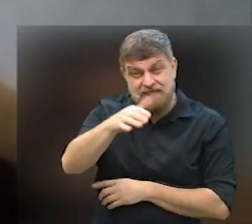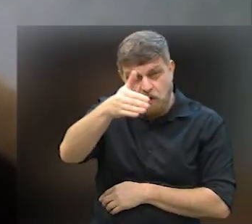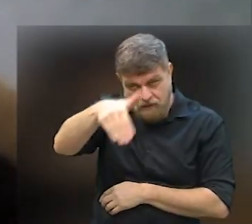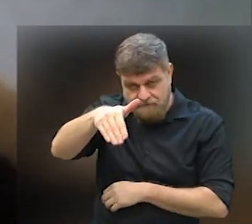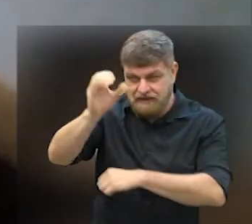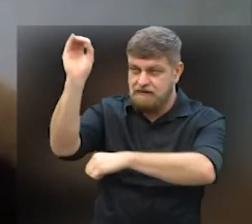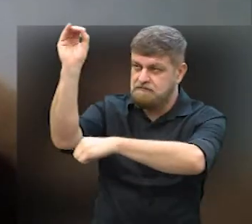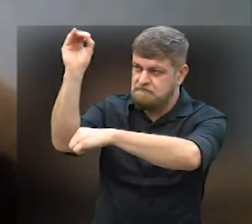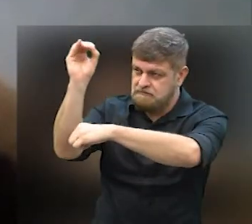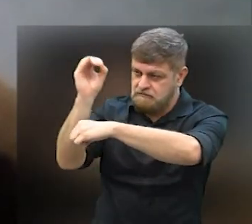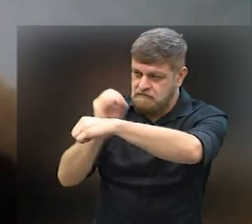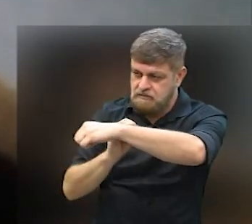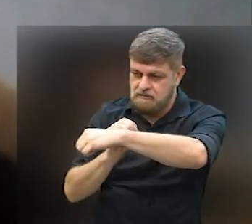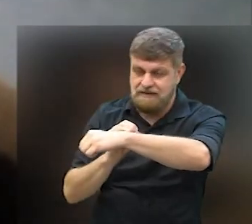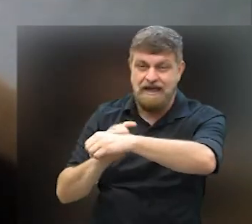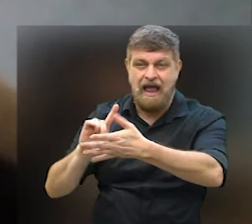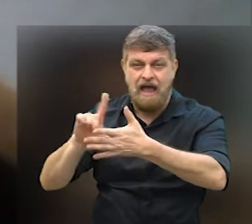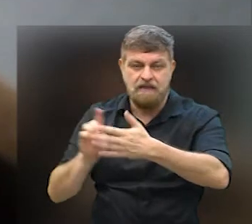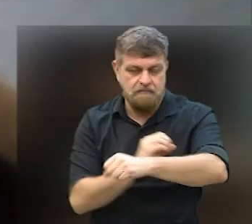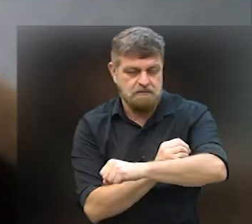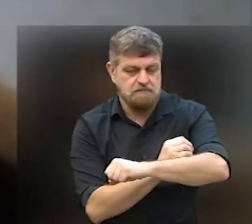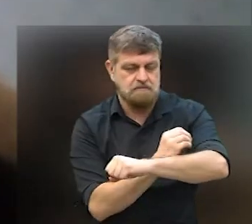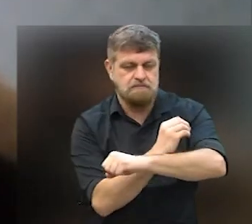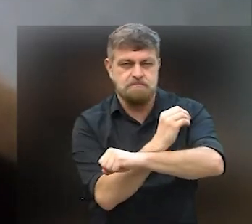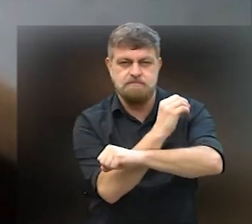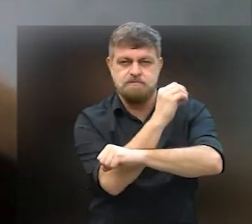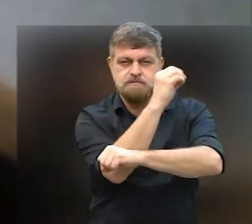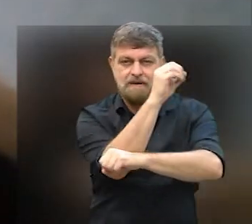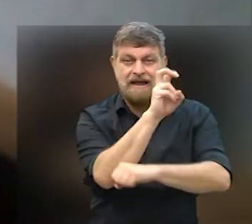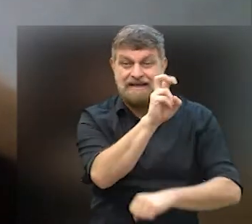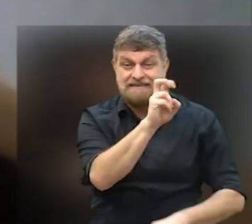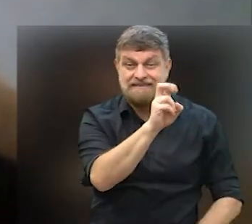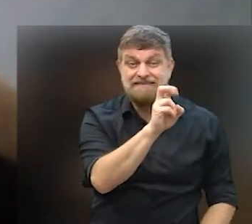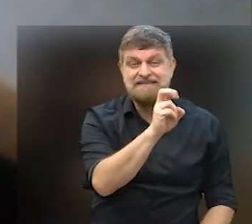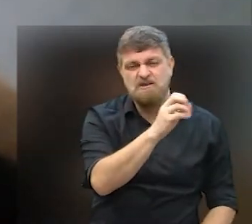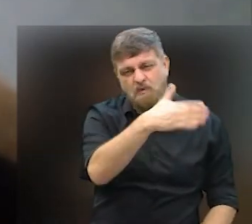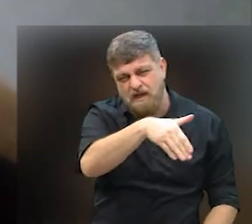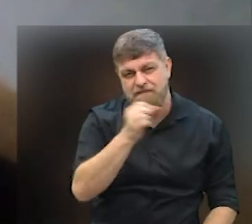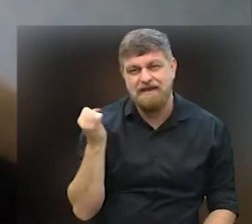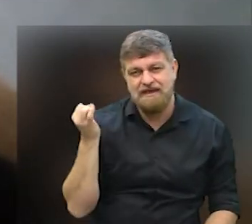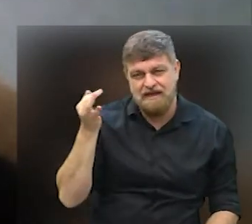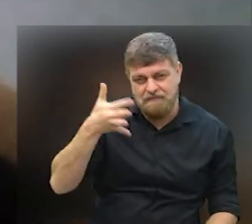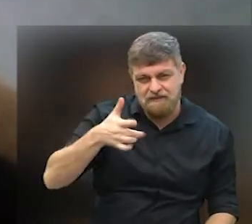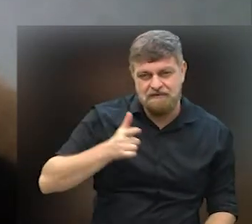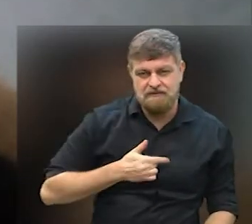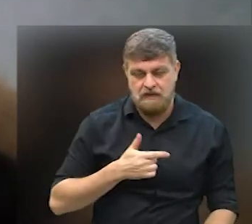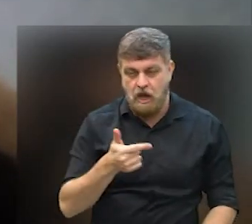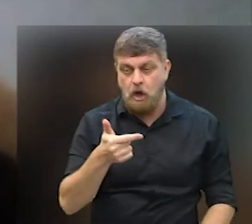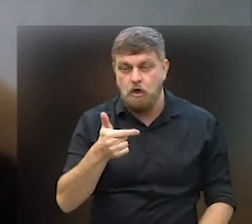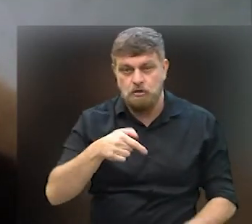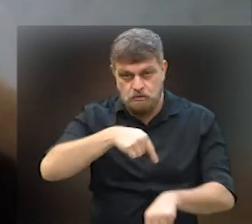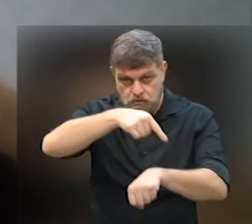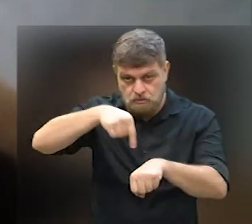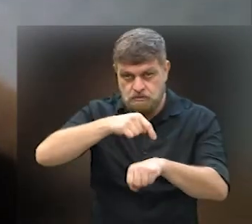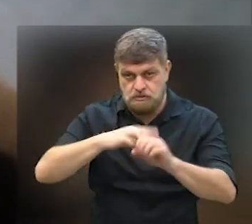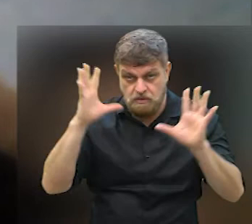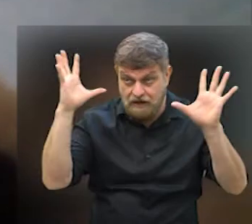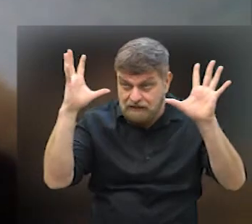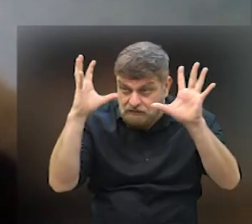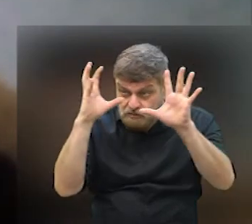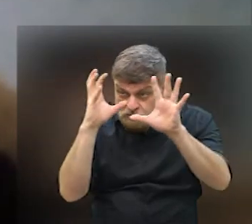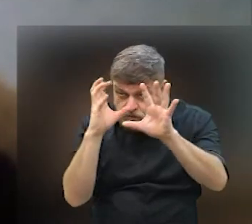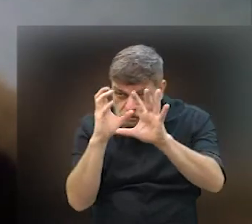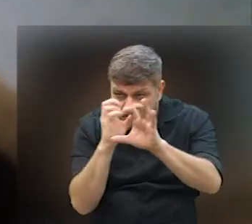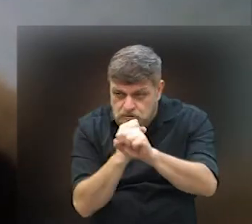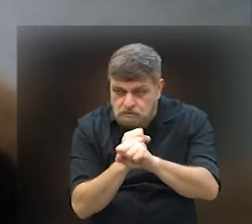tarde e volta a clarear no amanhecer por volta das 5h30 da manhã. Então, são aproximadamente 12 horas aí de escuro. Tá.